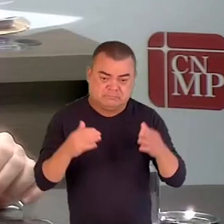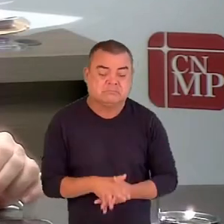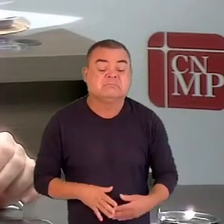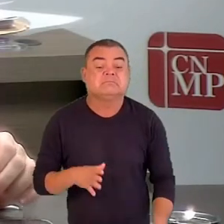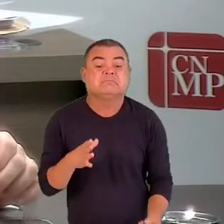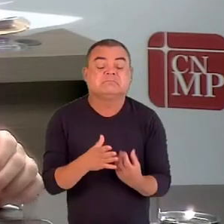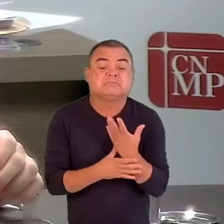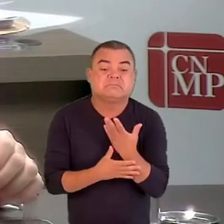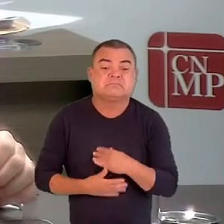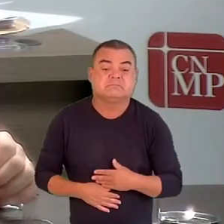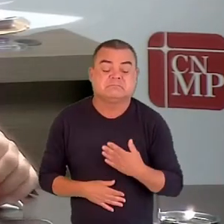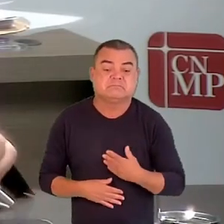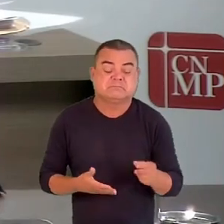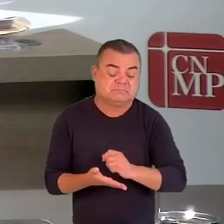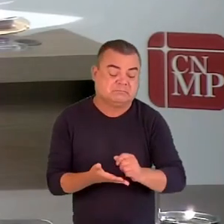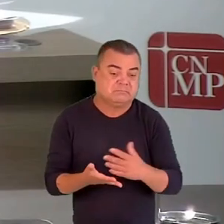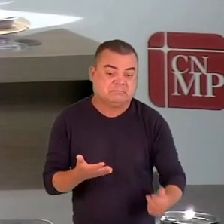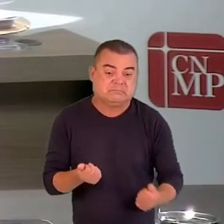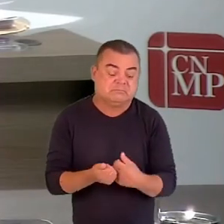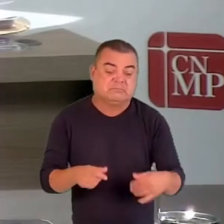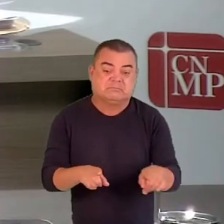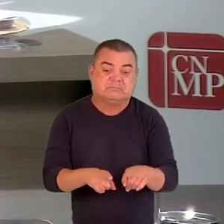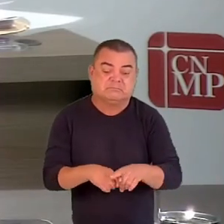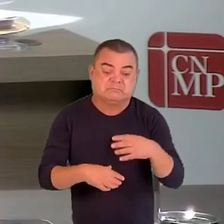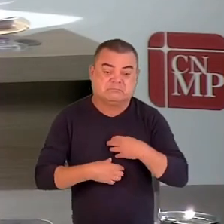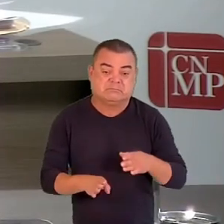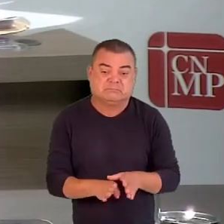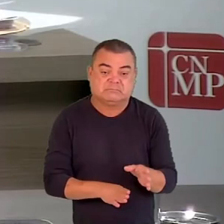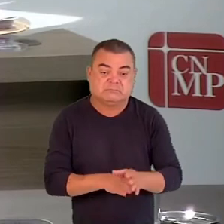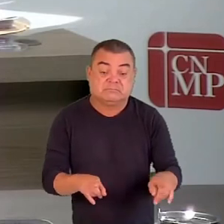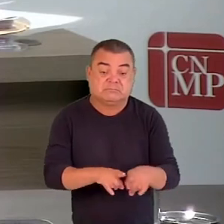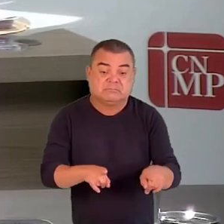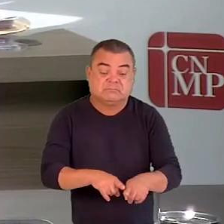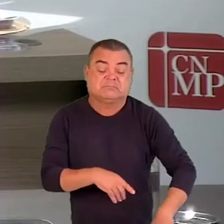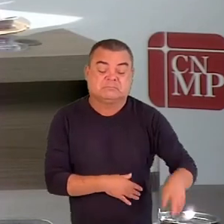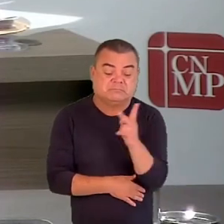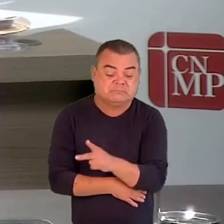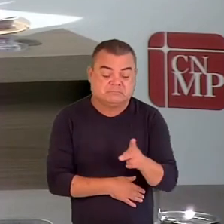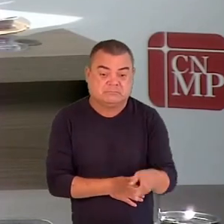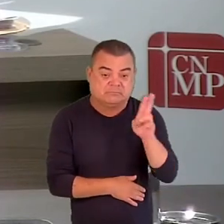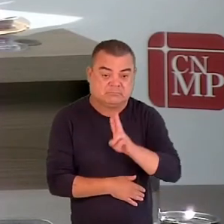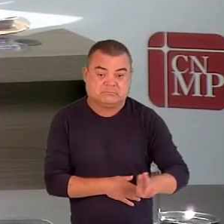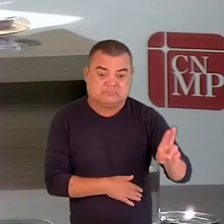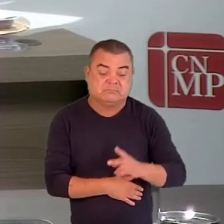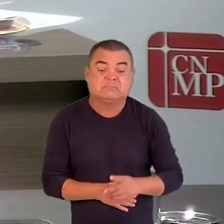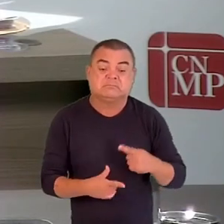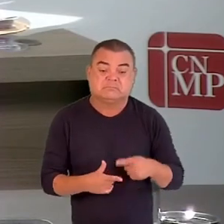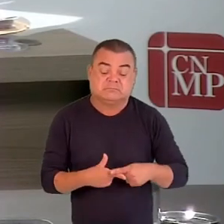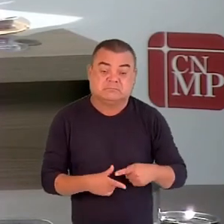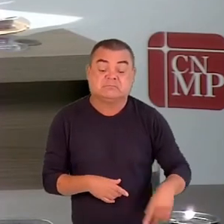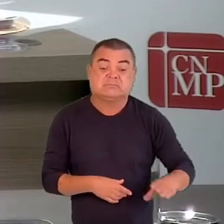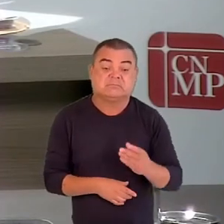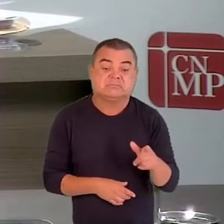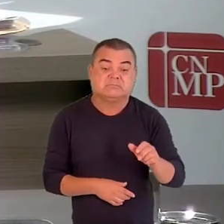subscrevo-a, não só na condição de conselheiro, mas também de professor universitário, porque nessa classe ela também se insere e